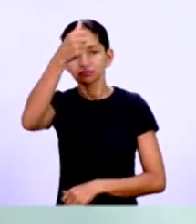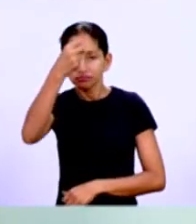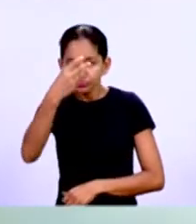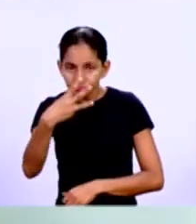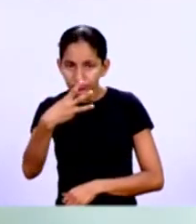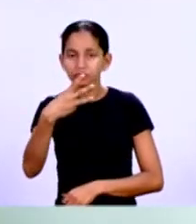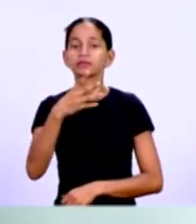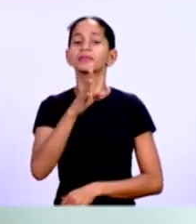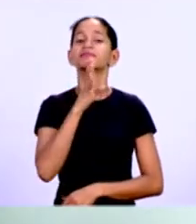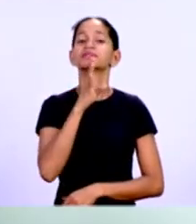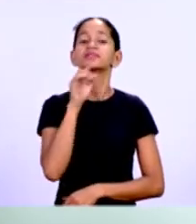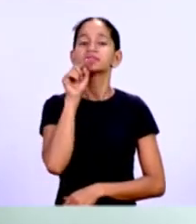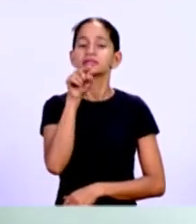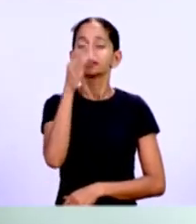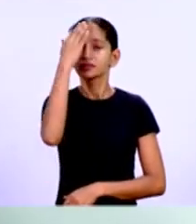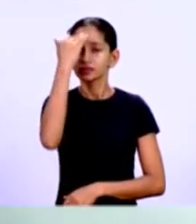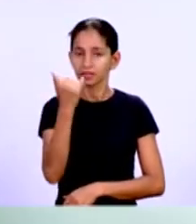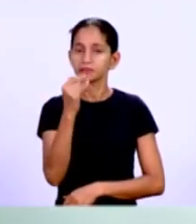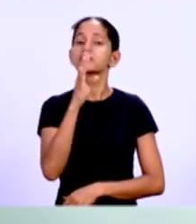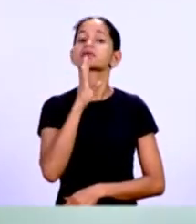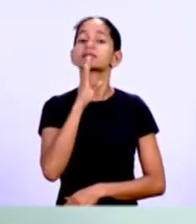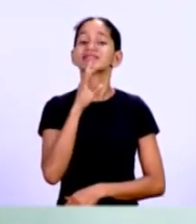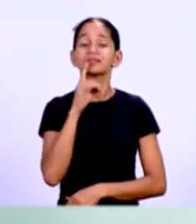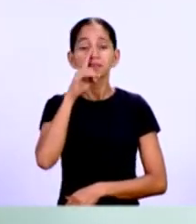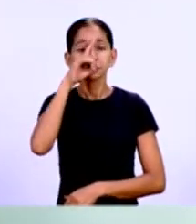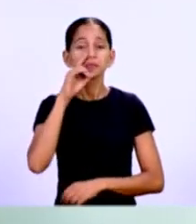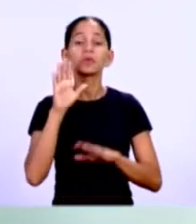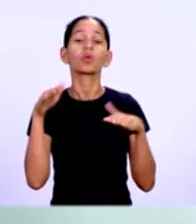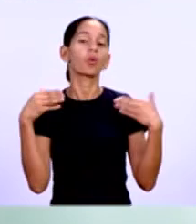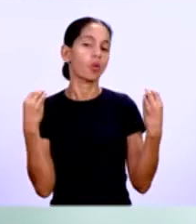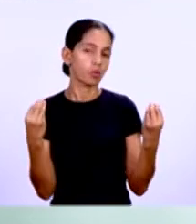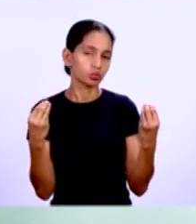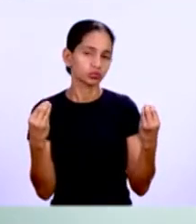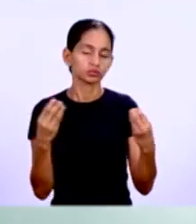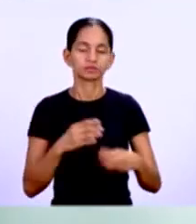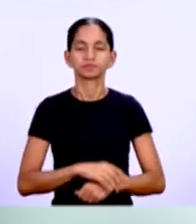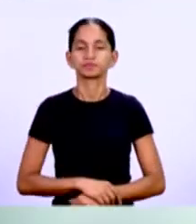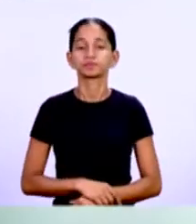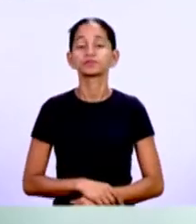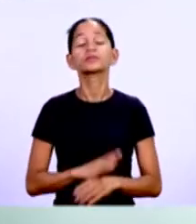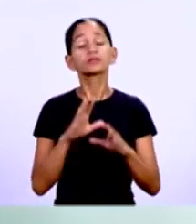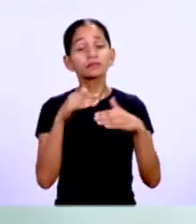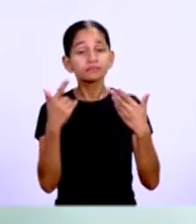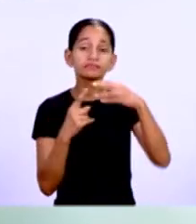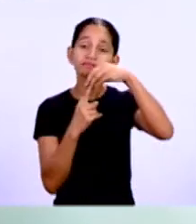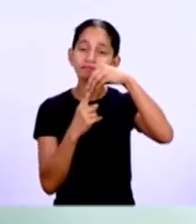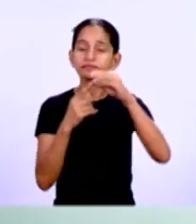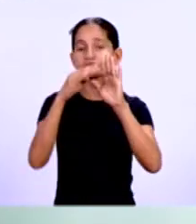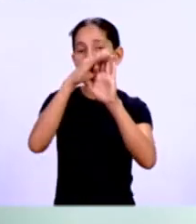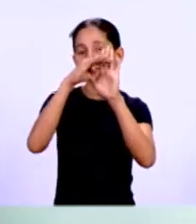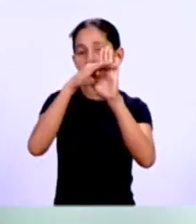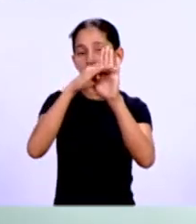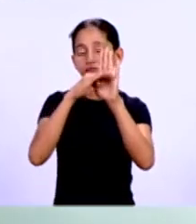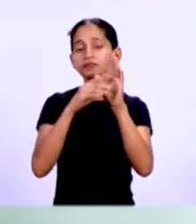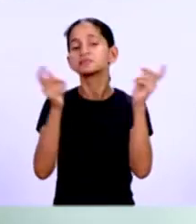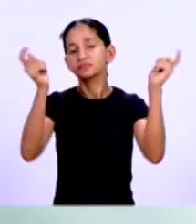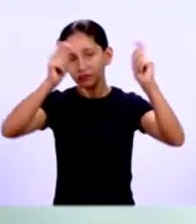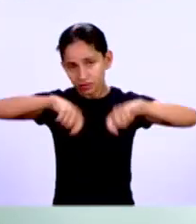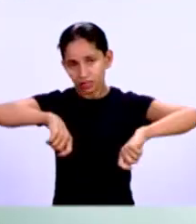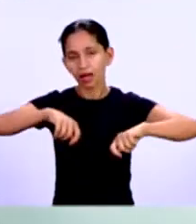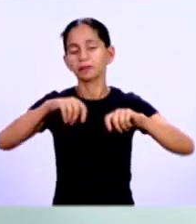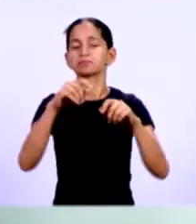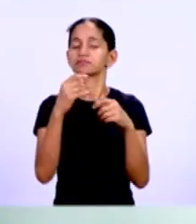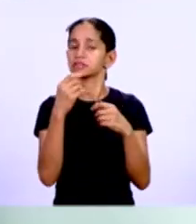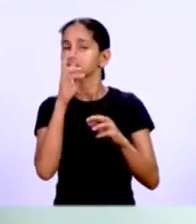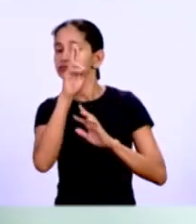você conhecer o seu risco, para você conseguir mitigá-lo. E a partir dessas informações, acho que é possível responder as questões que